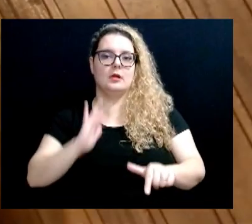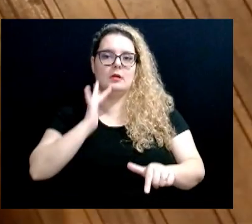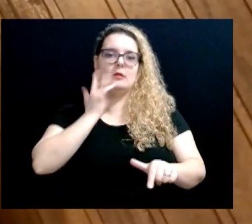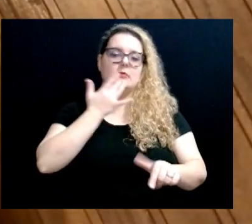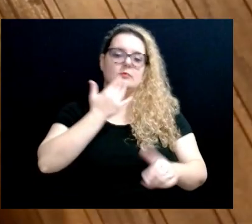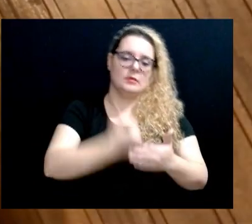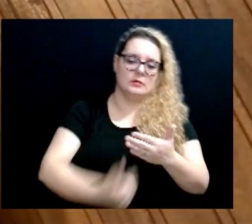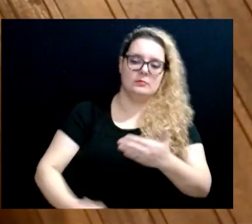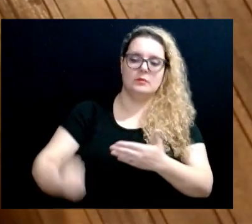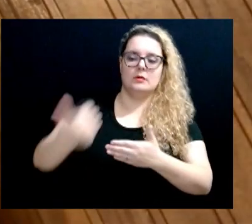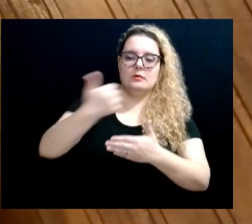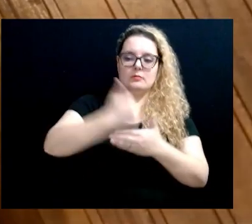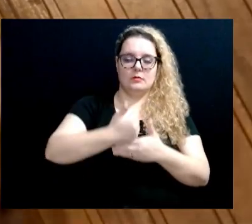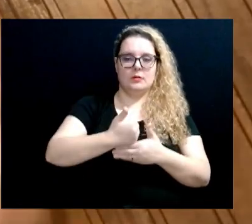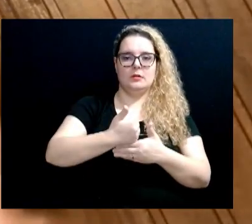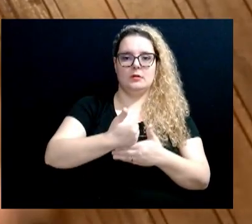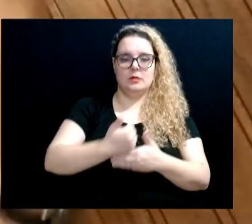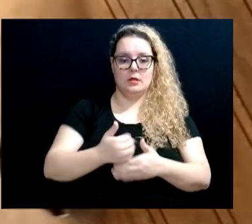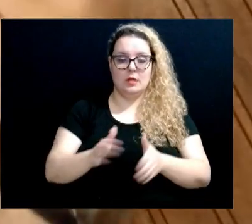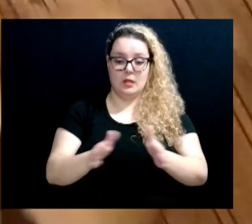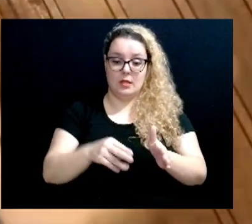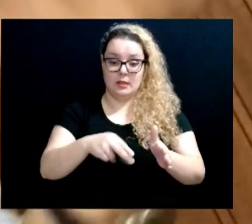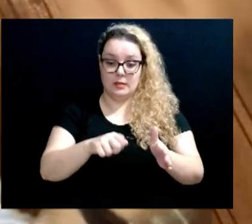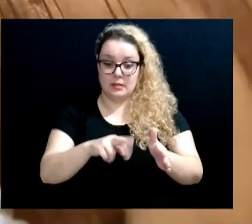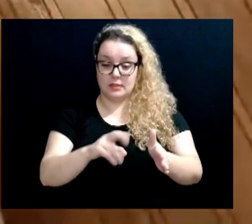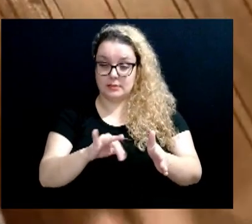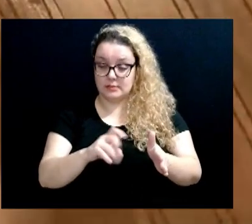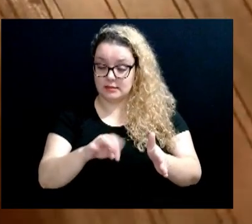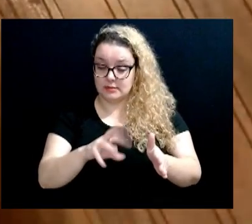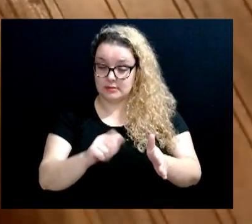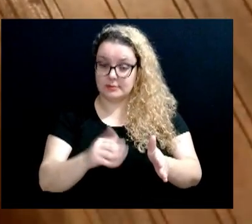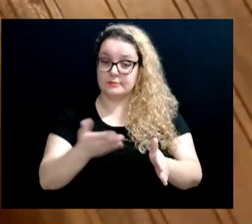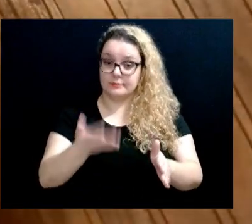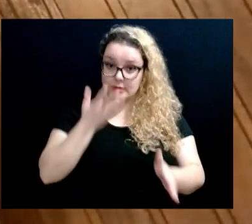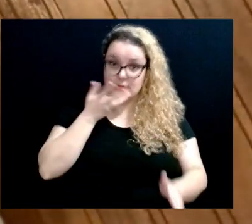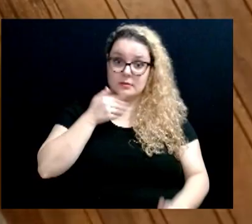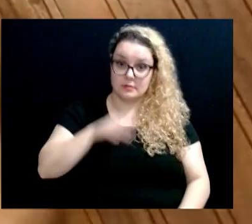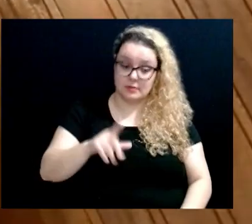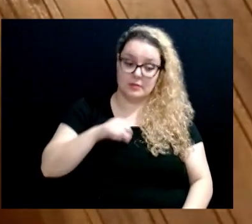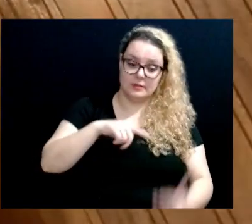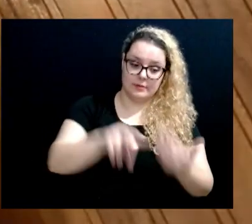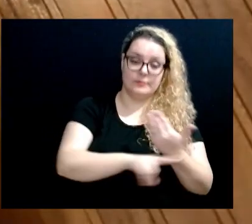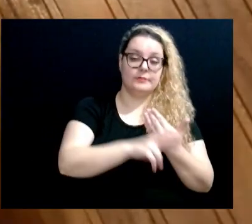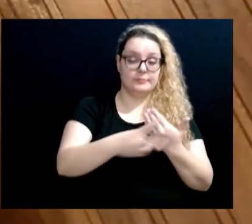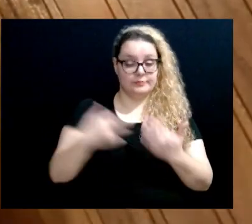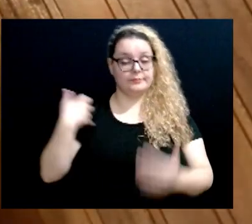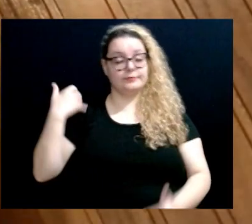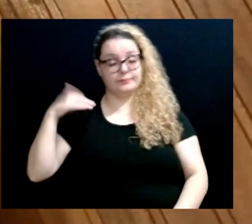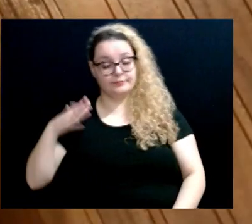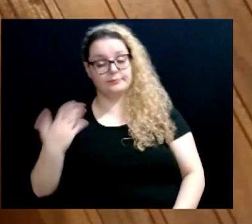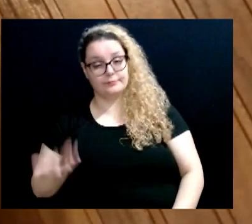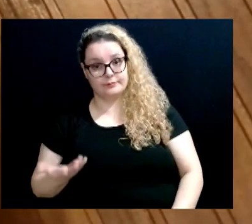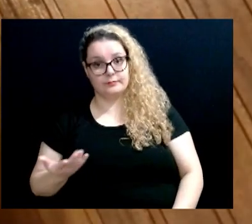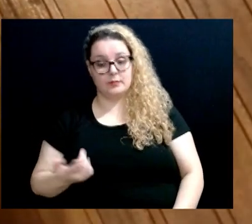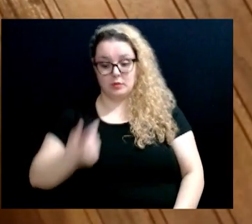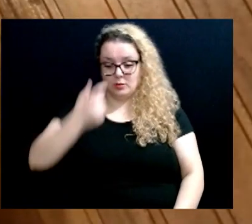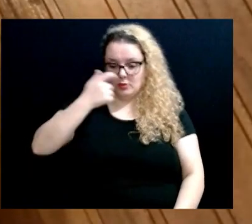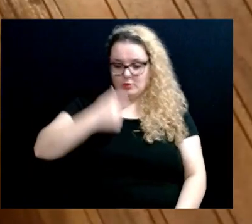dessa criança. E aí nós vamos ter essa consequência na fase adulta, como eu e como a Camila falou